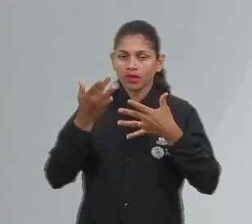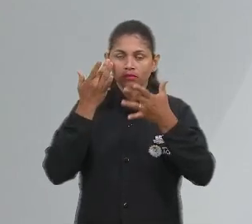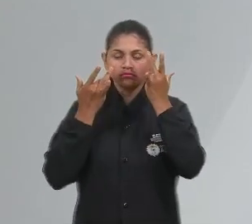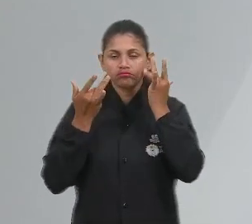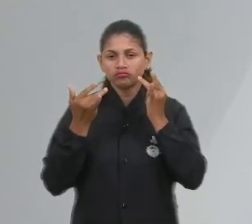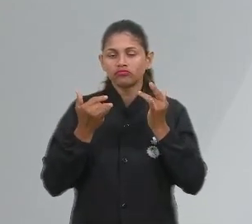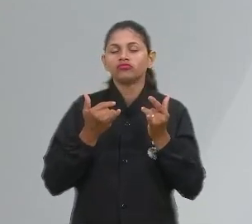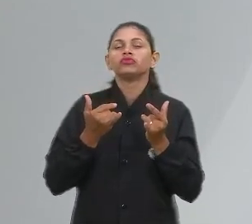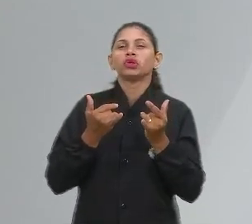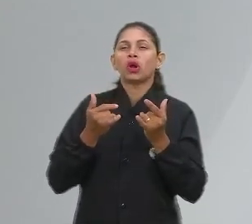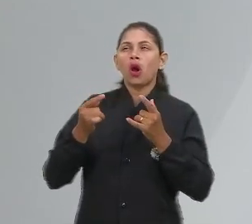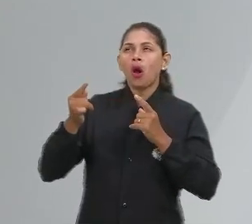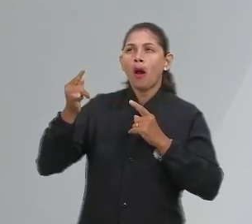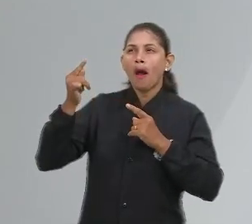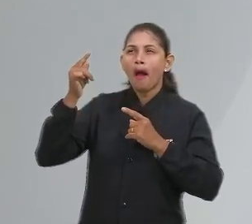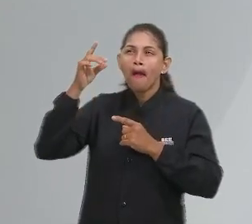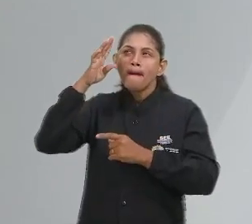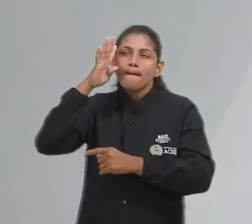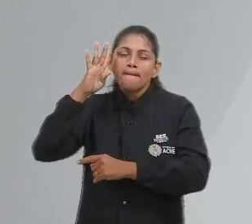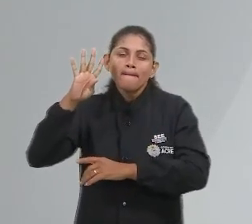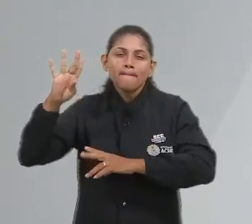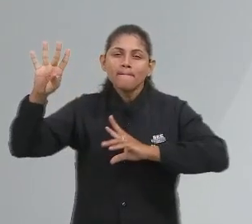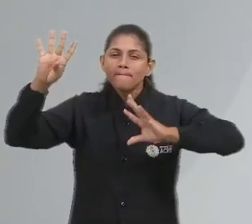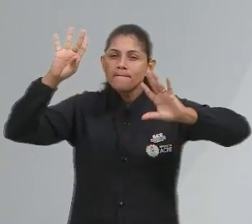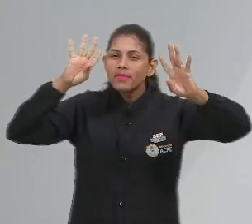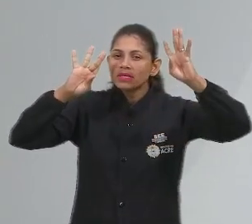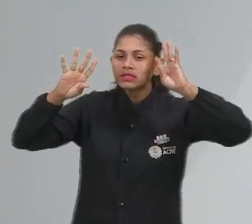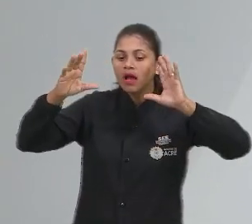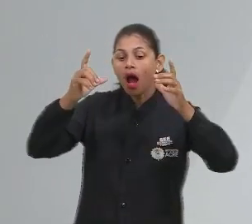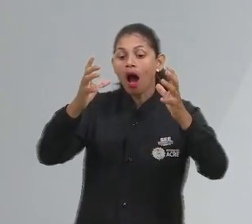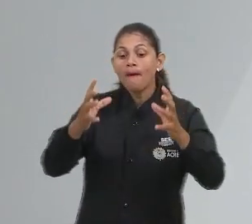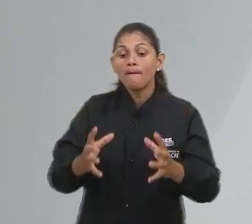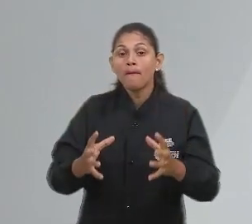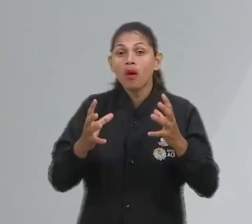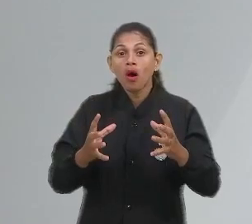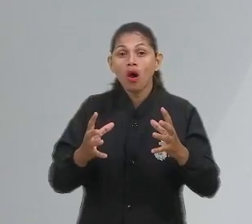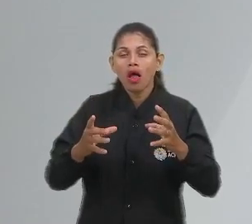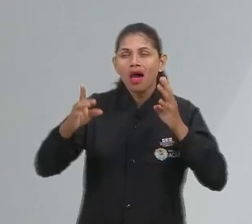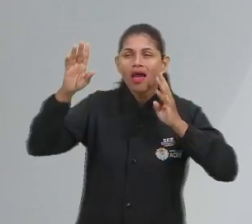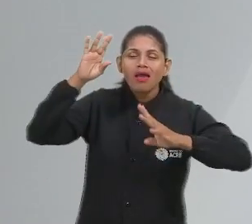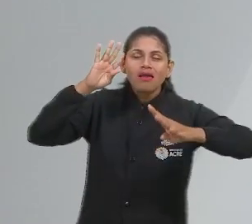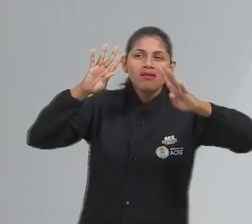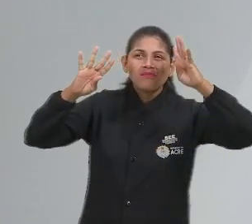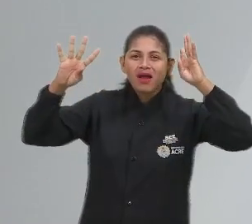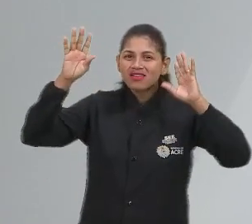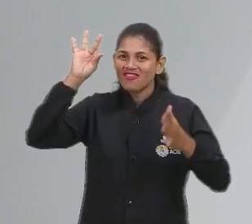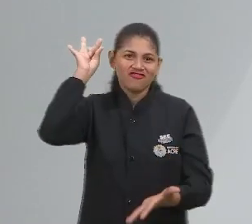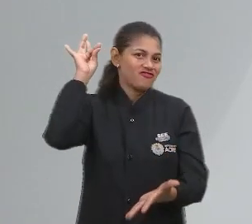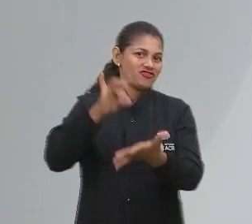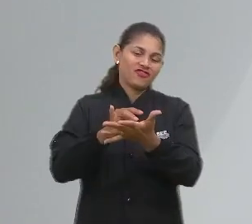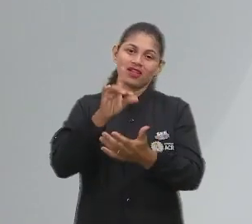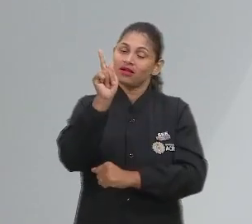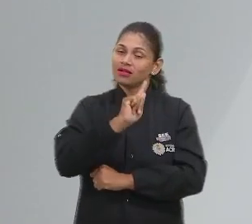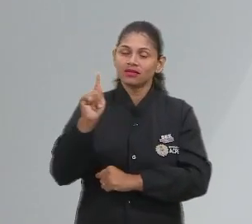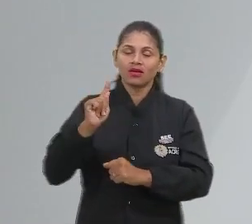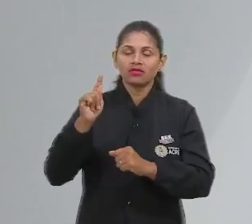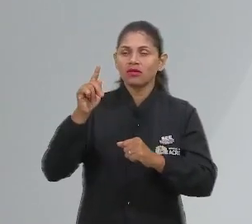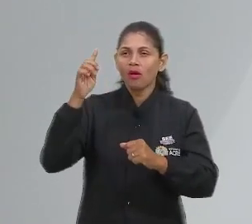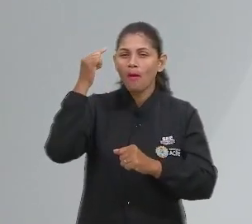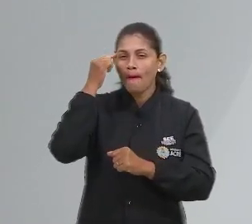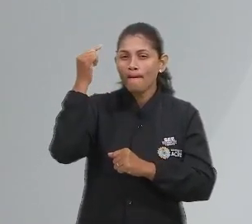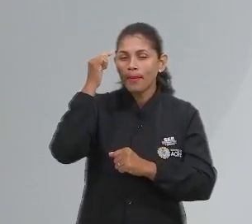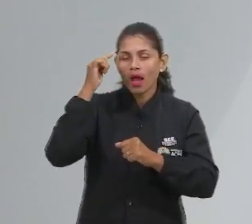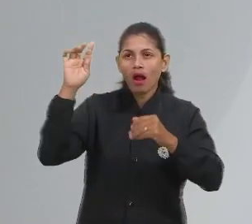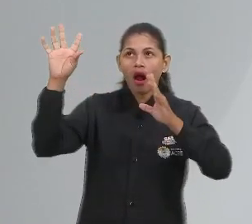imaginário. Essa bola seria uma bola imaginária, certo? Então o foco, né, do jogador nesse momento